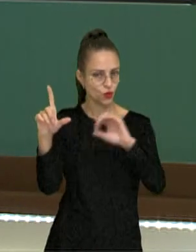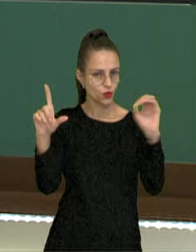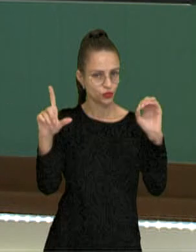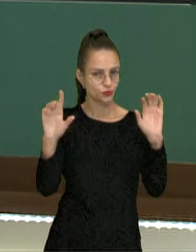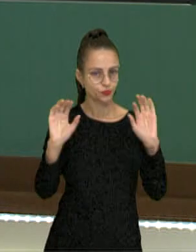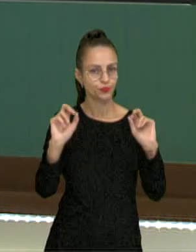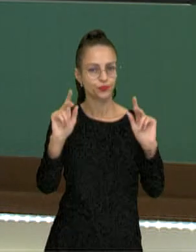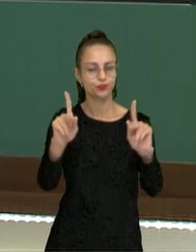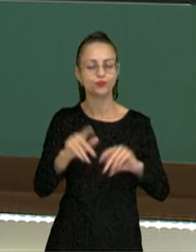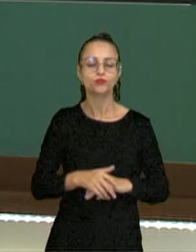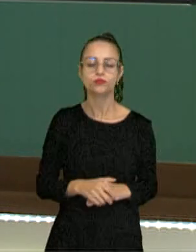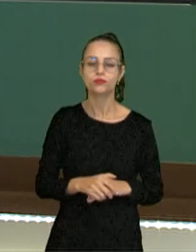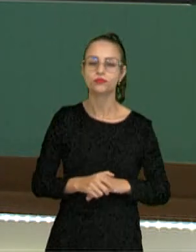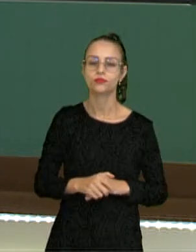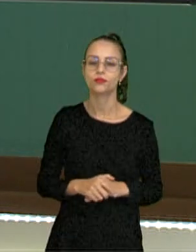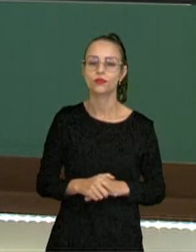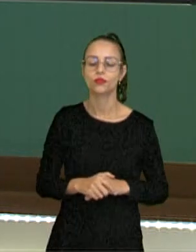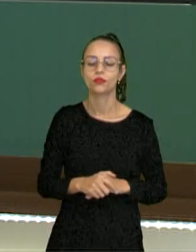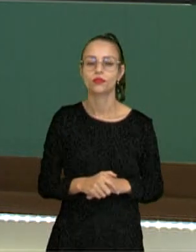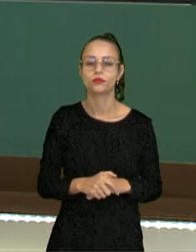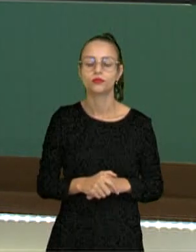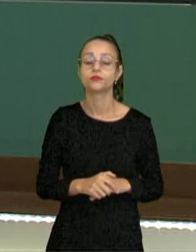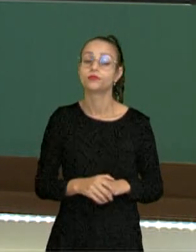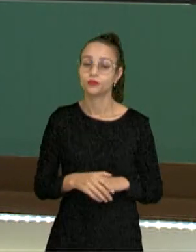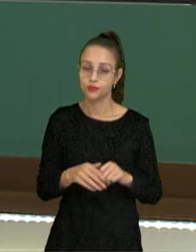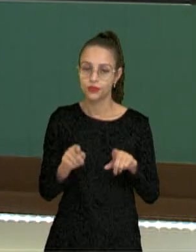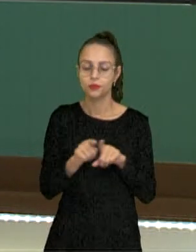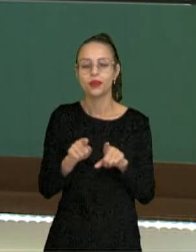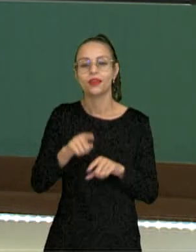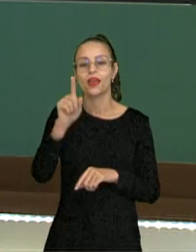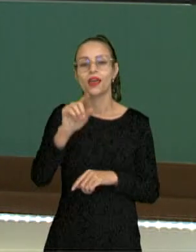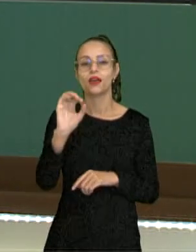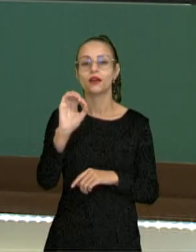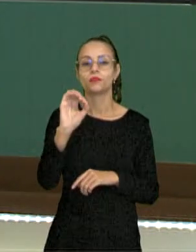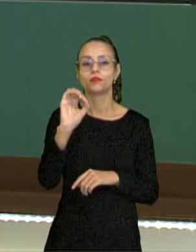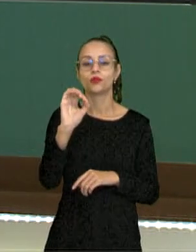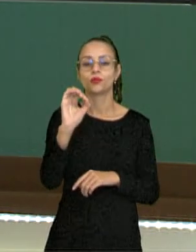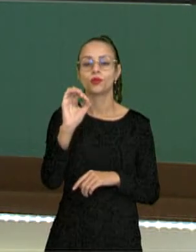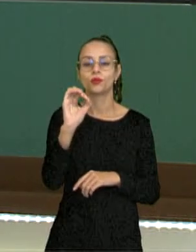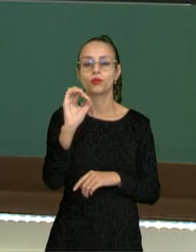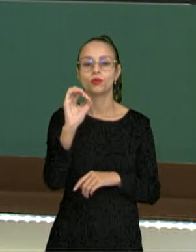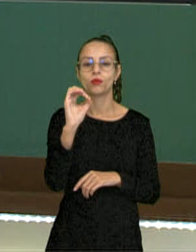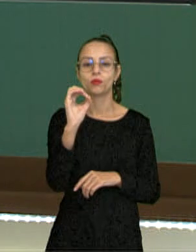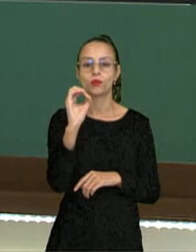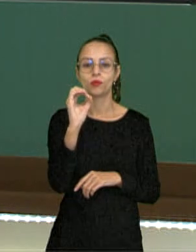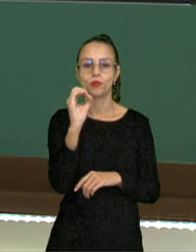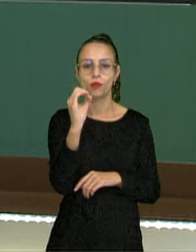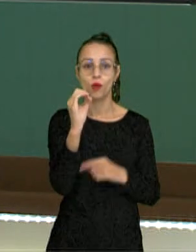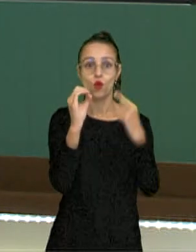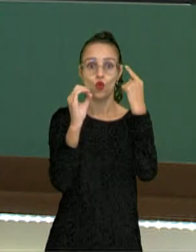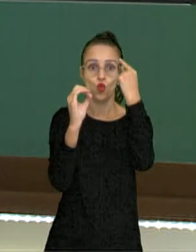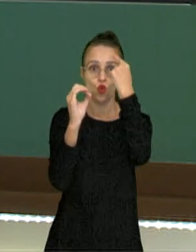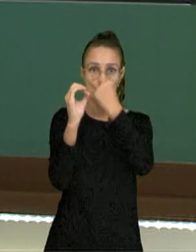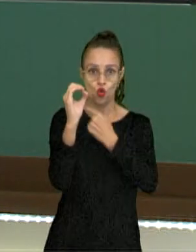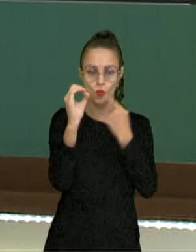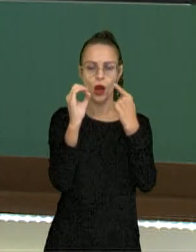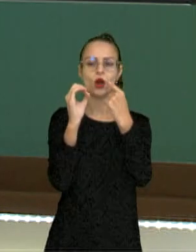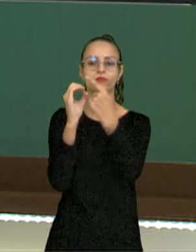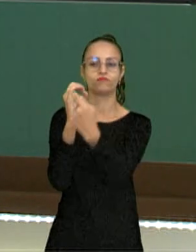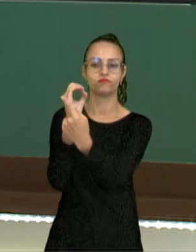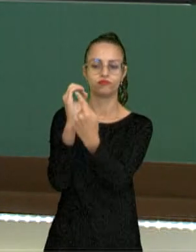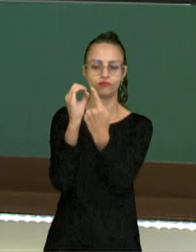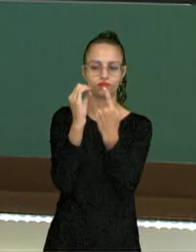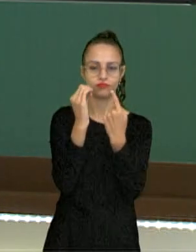Então, é o que representa 15 graus. E é o tempo que a Terra demora girando 1 hora. Então, a cada 1 hora, a Terra gira 15